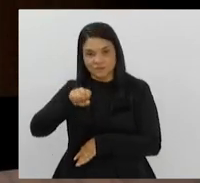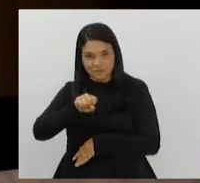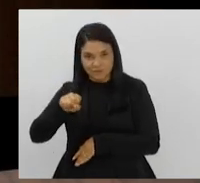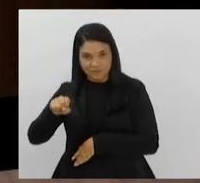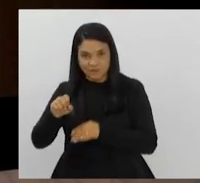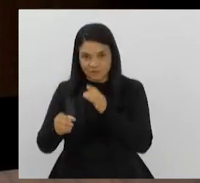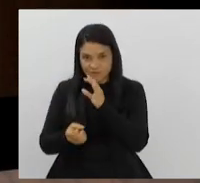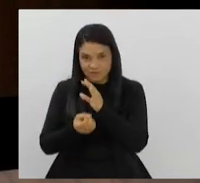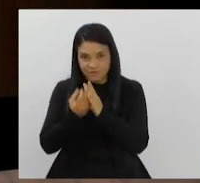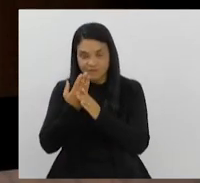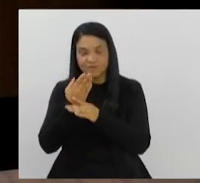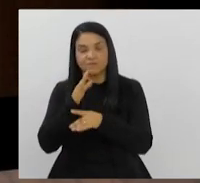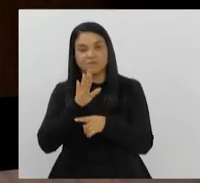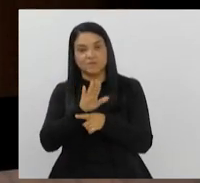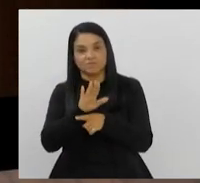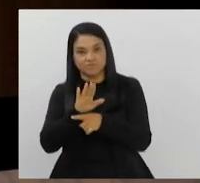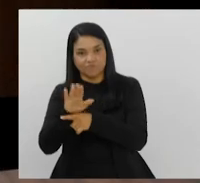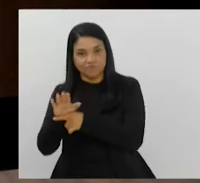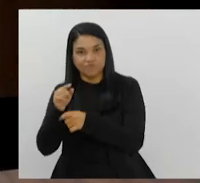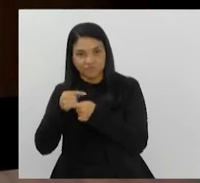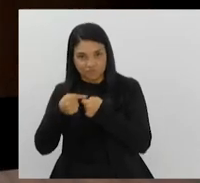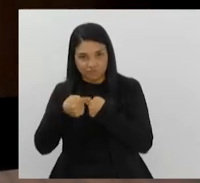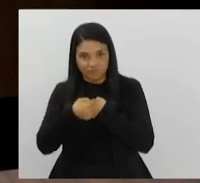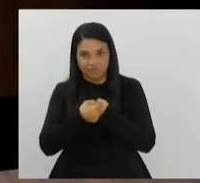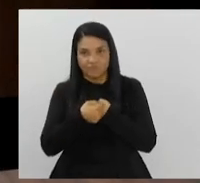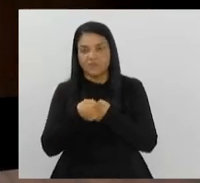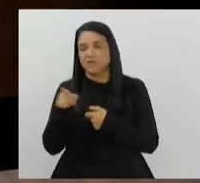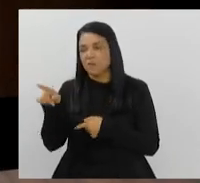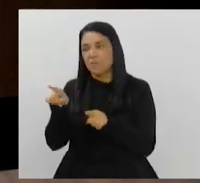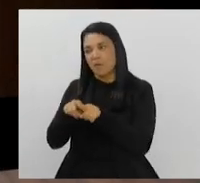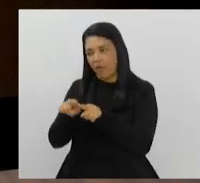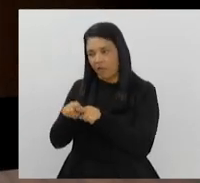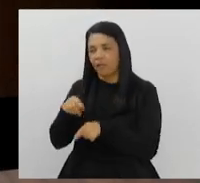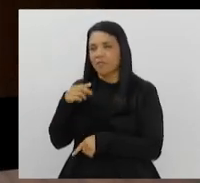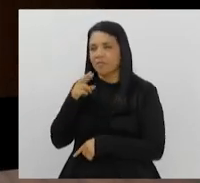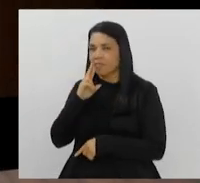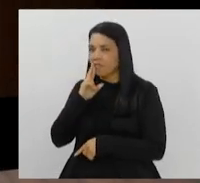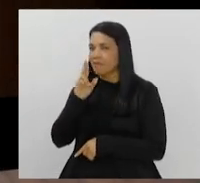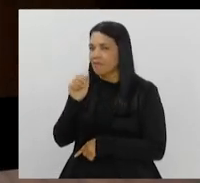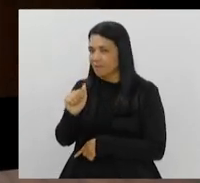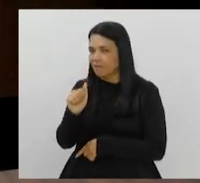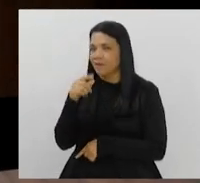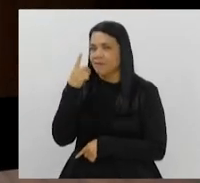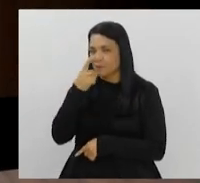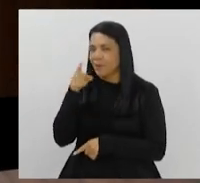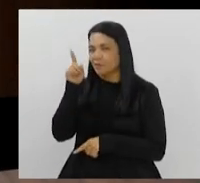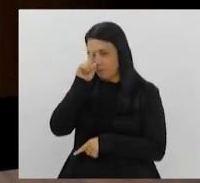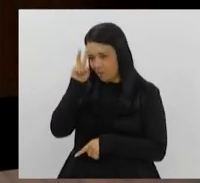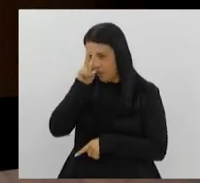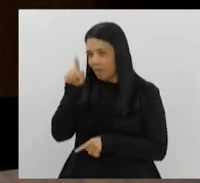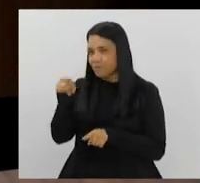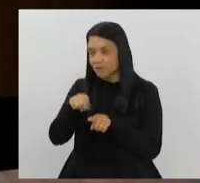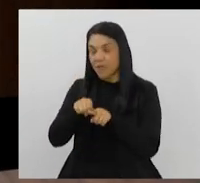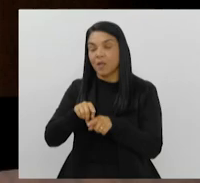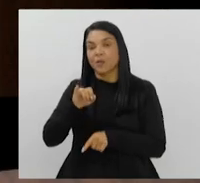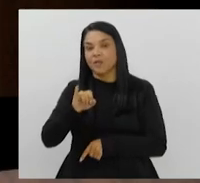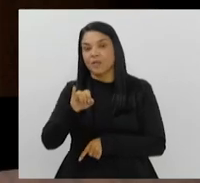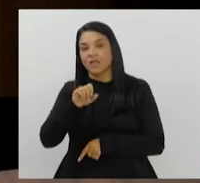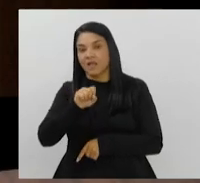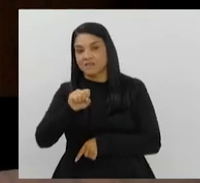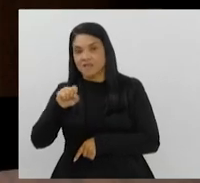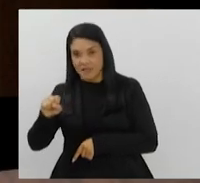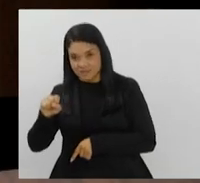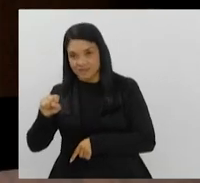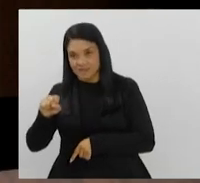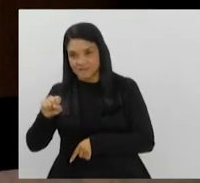a favor dos municípios, o deputado Amorim também já passou dos 40, há de lembrar, o ISS. Sabe por